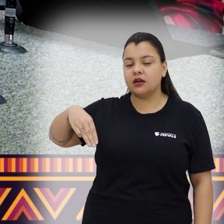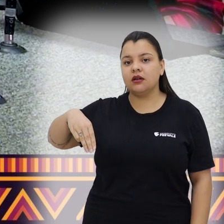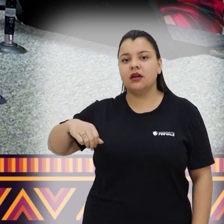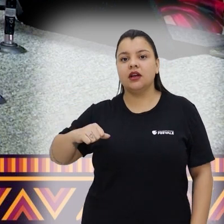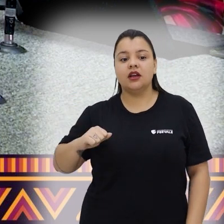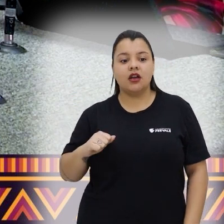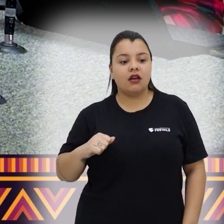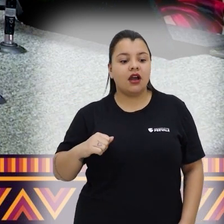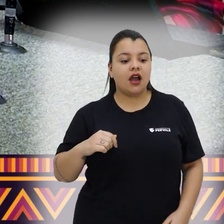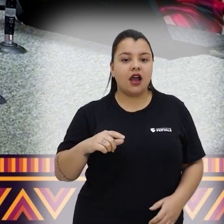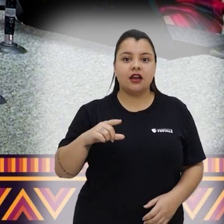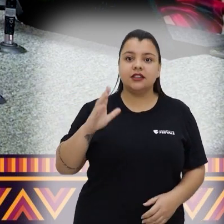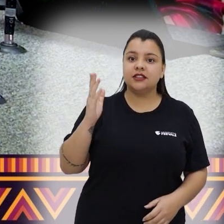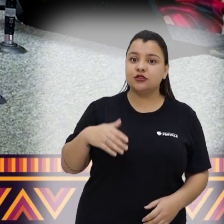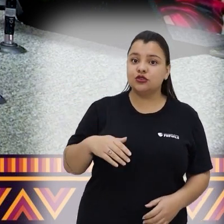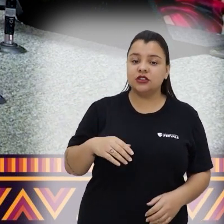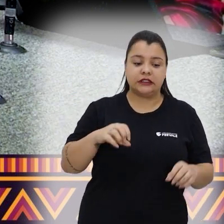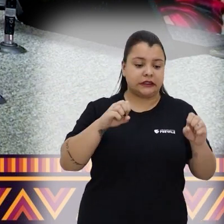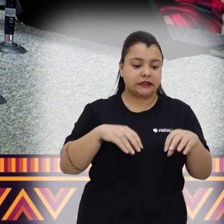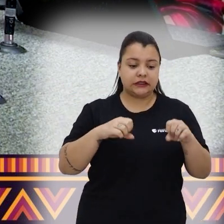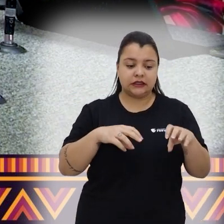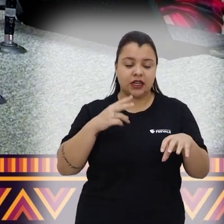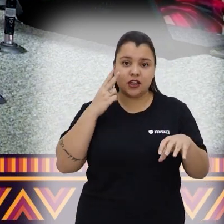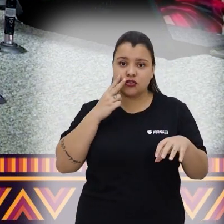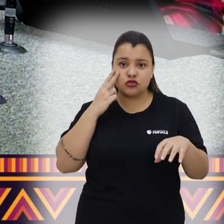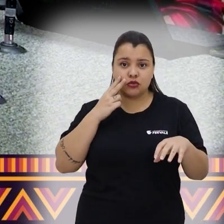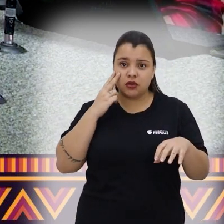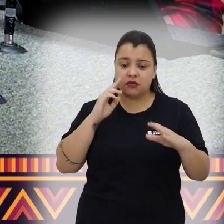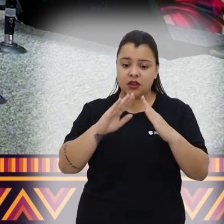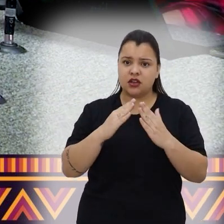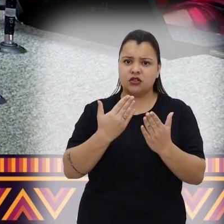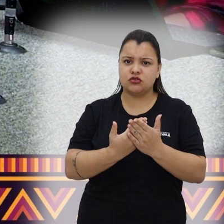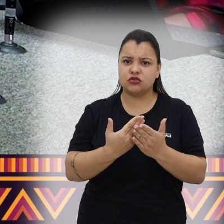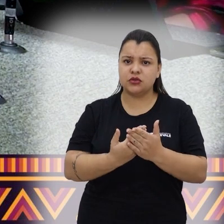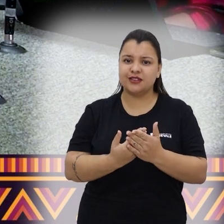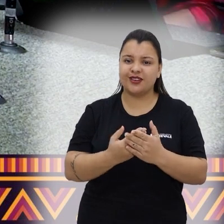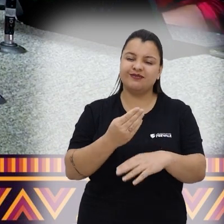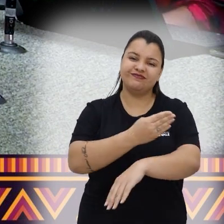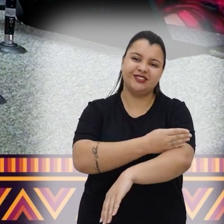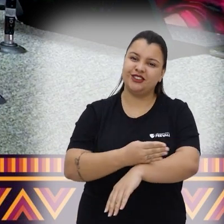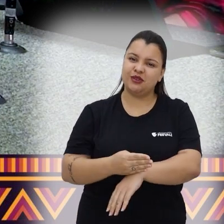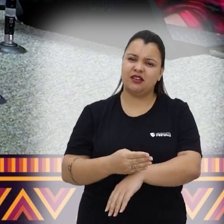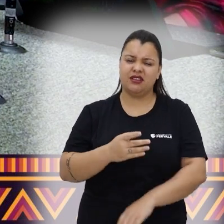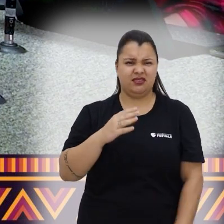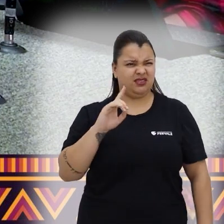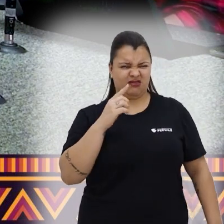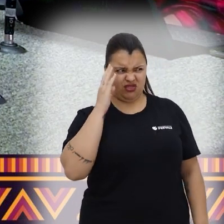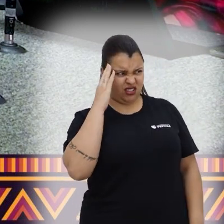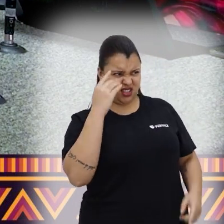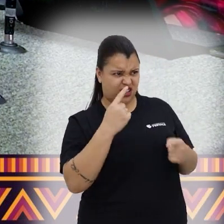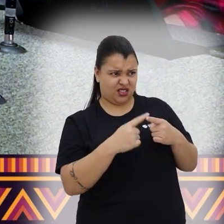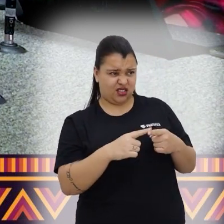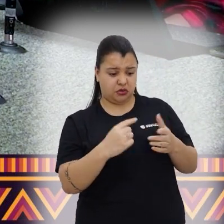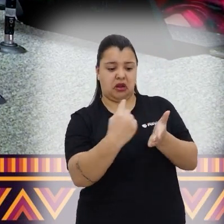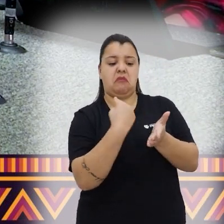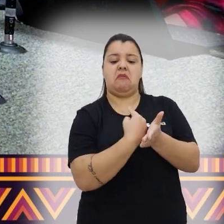escola italiana sobre vinhos. E eu não entendia por que os Sou caras me fã contestavam demais. tanto, entendeu? E hoje, conversando com o Fã